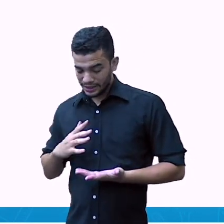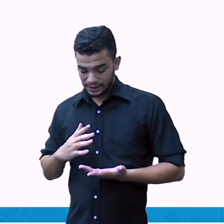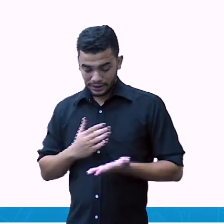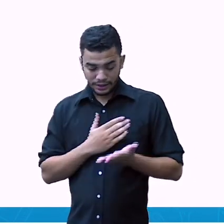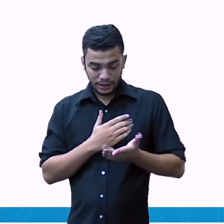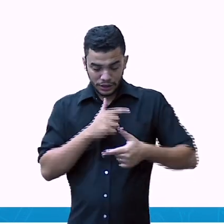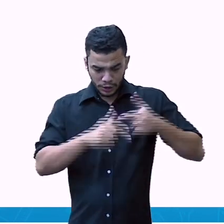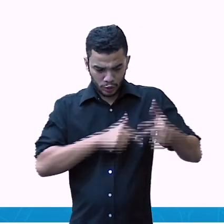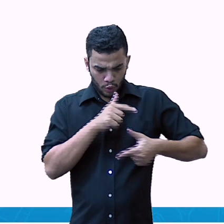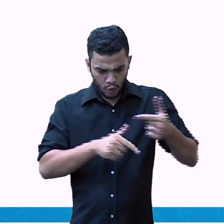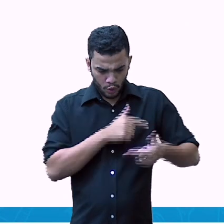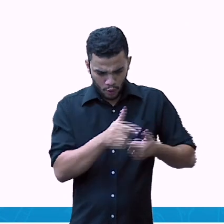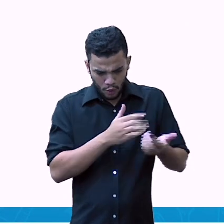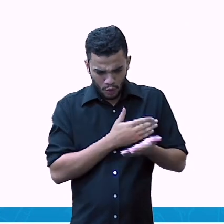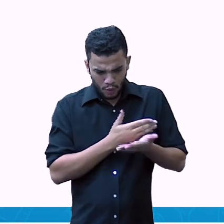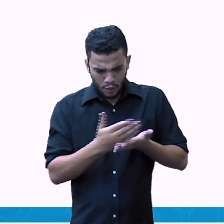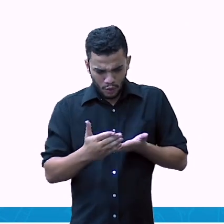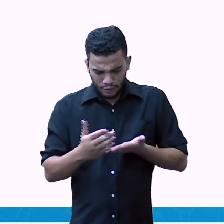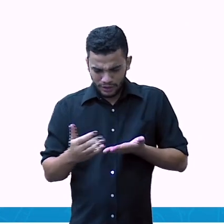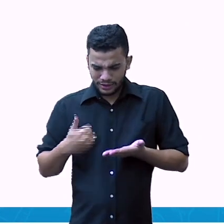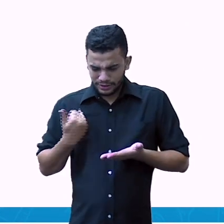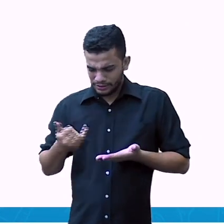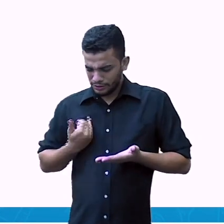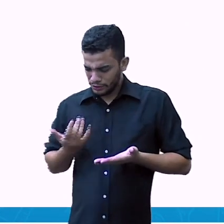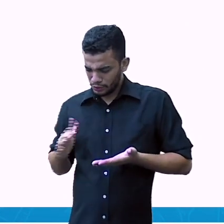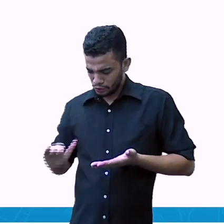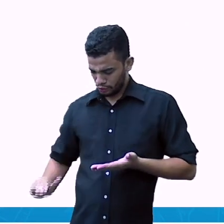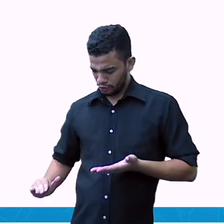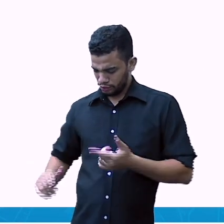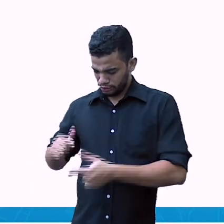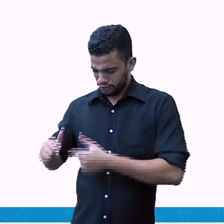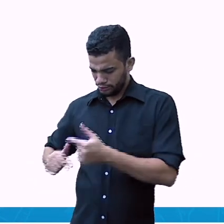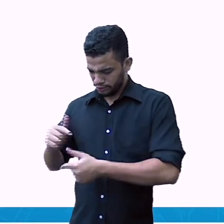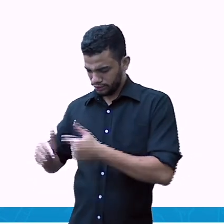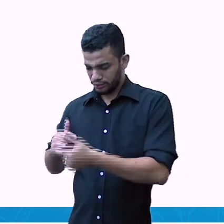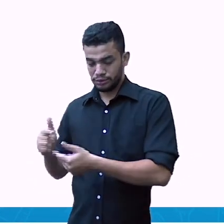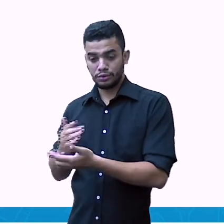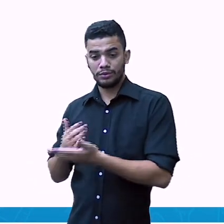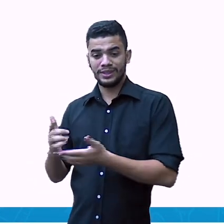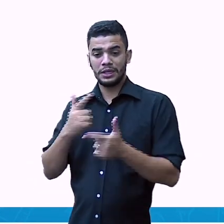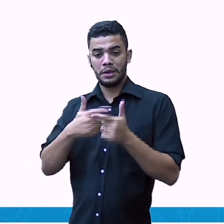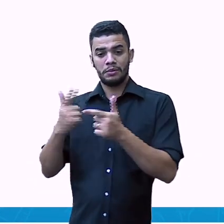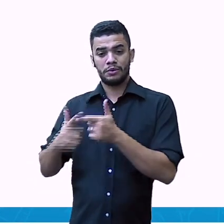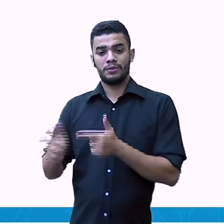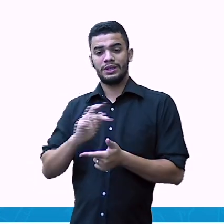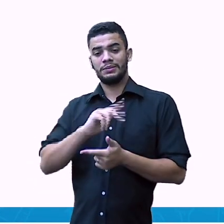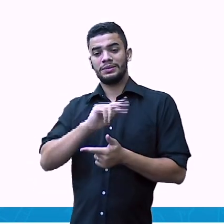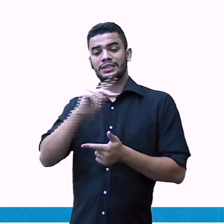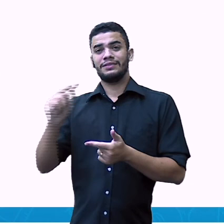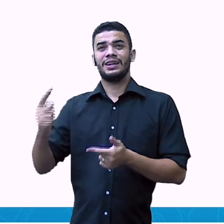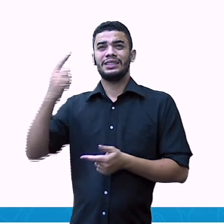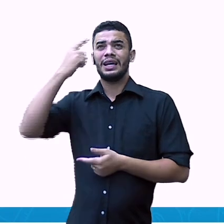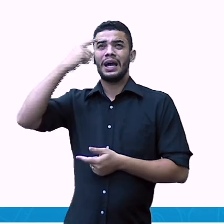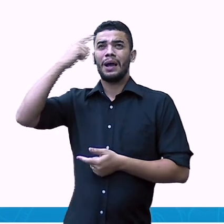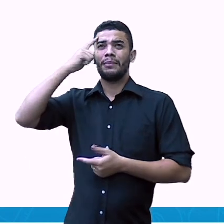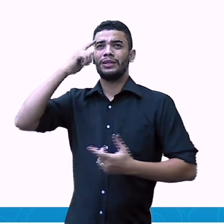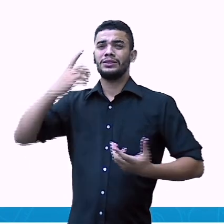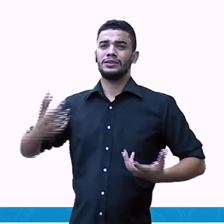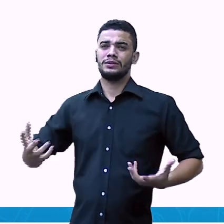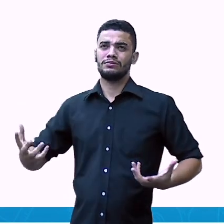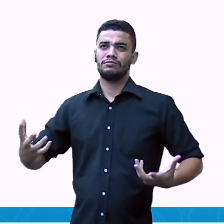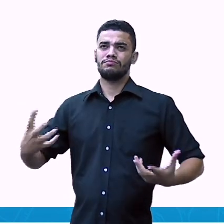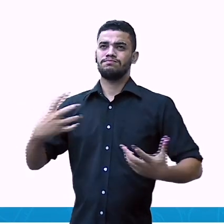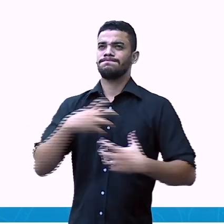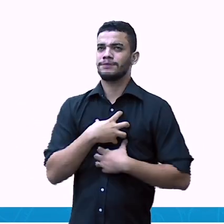estabilidade emocionais que perdurarão por toda a vida, pois começam desde cedo a compreender suas responsabilidades no mundo e papel que